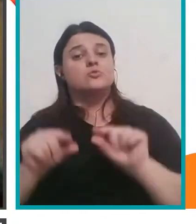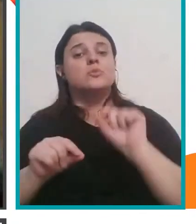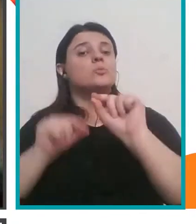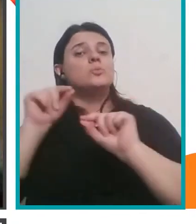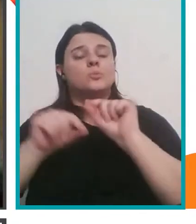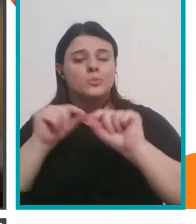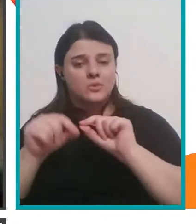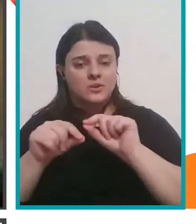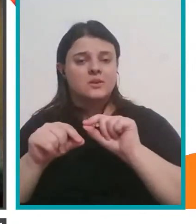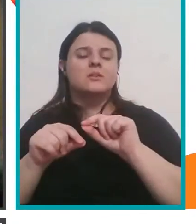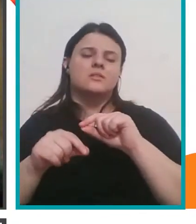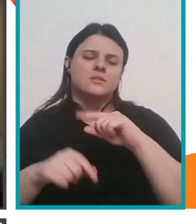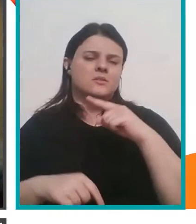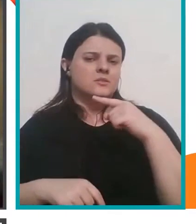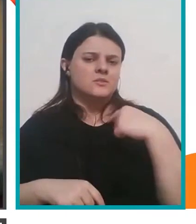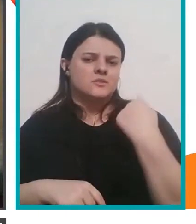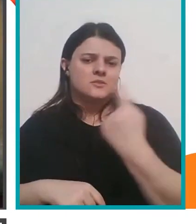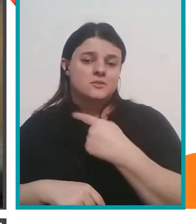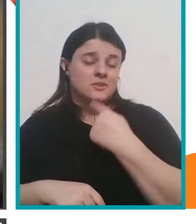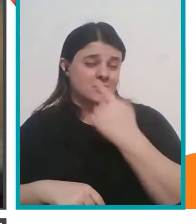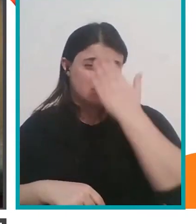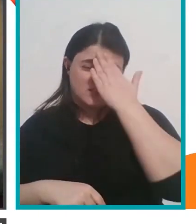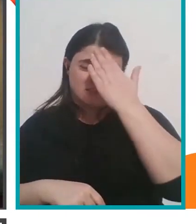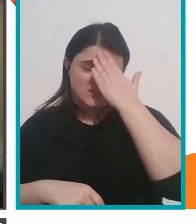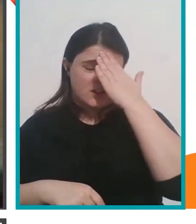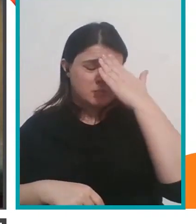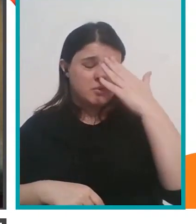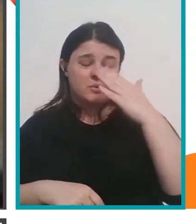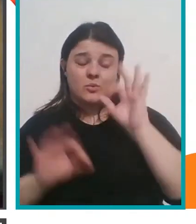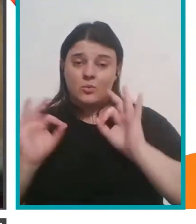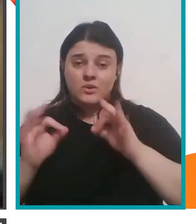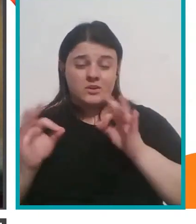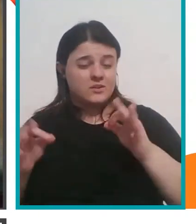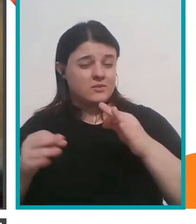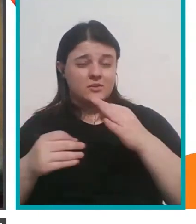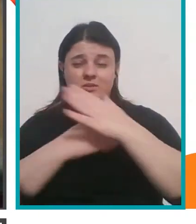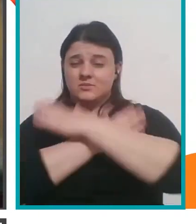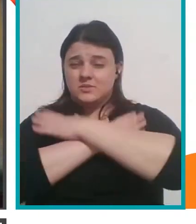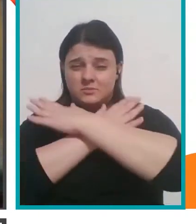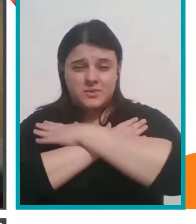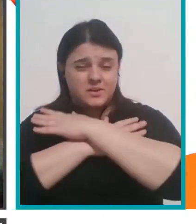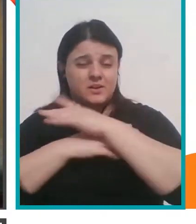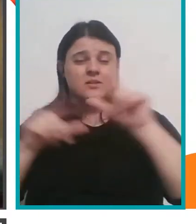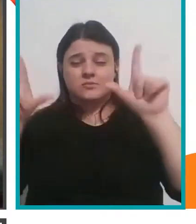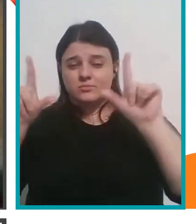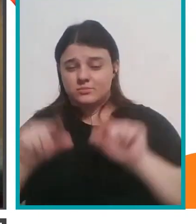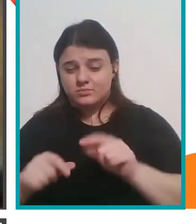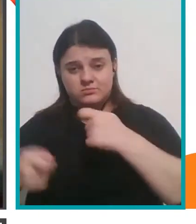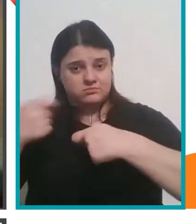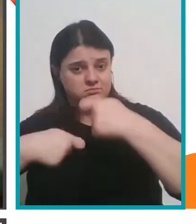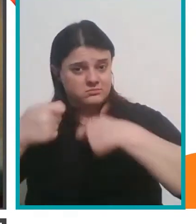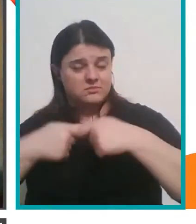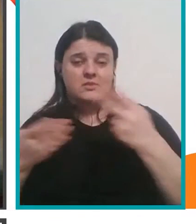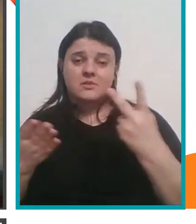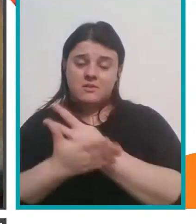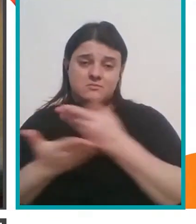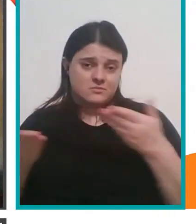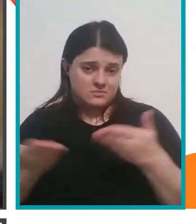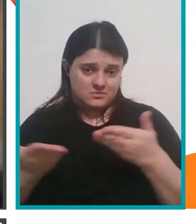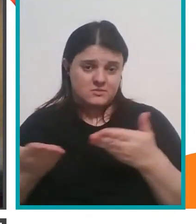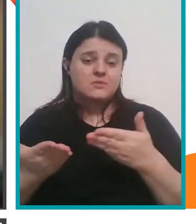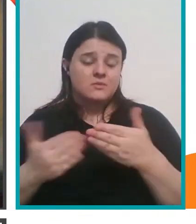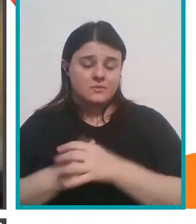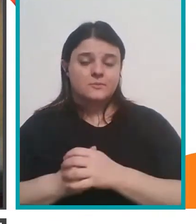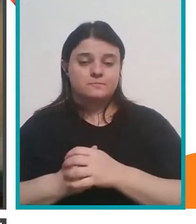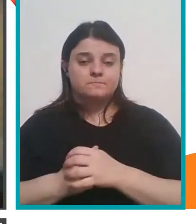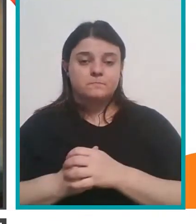que é o número terrível de desempregos e a queda na economia que nós estamos